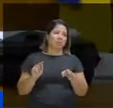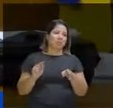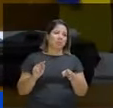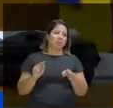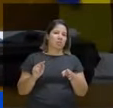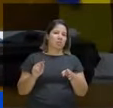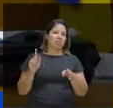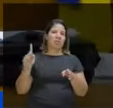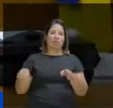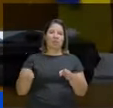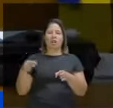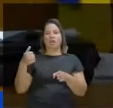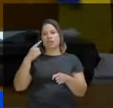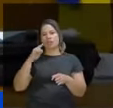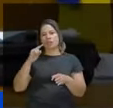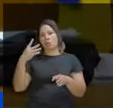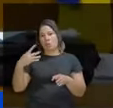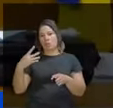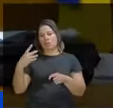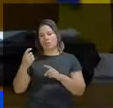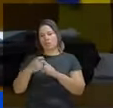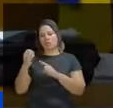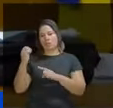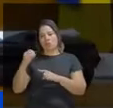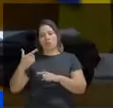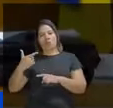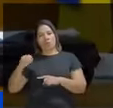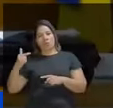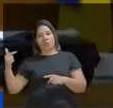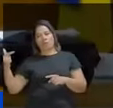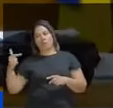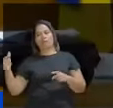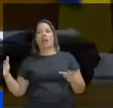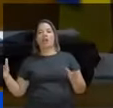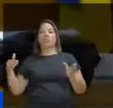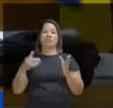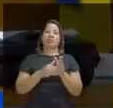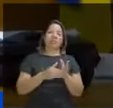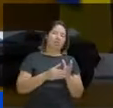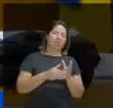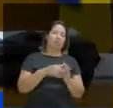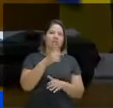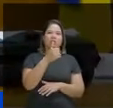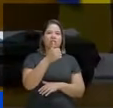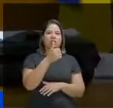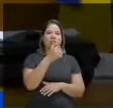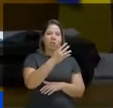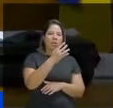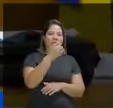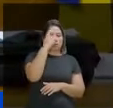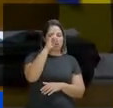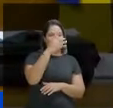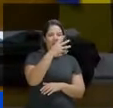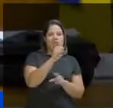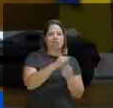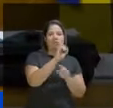em 4 de outubro de 2022. Não vai terminar em 4 de outubro de 2024.